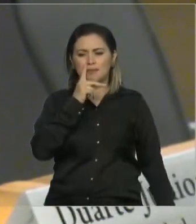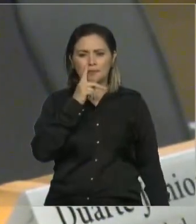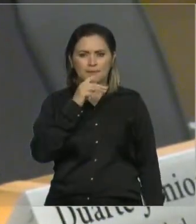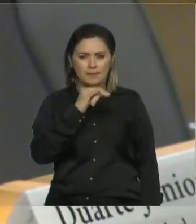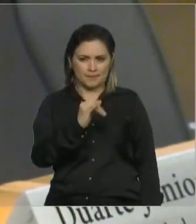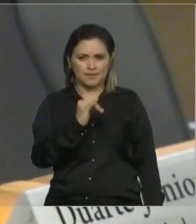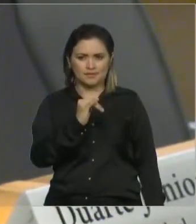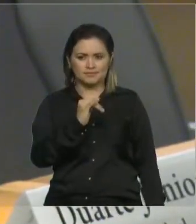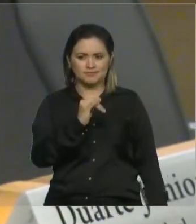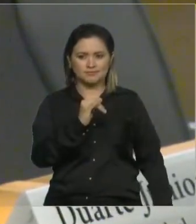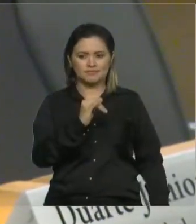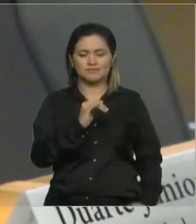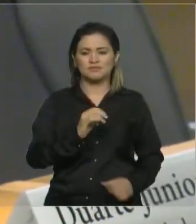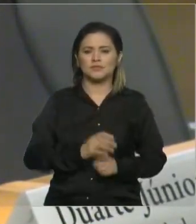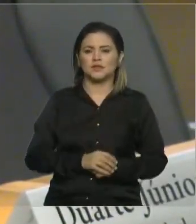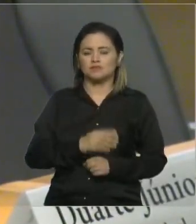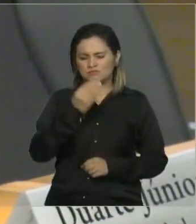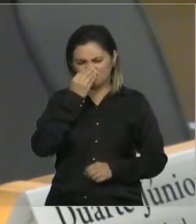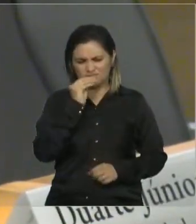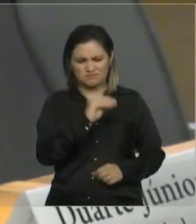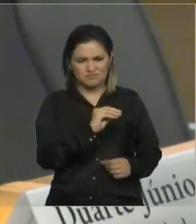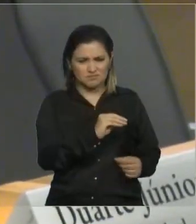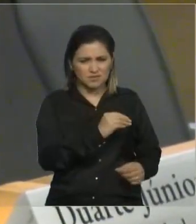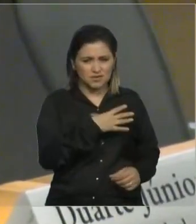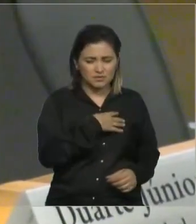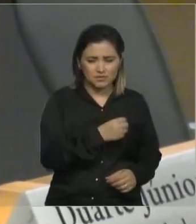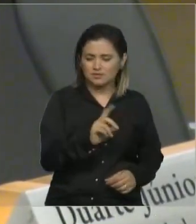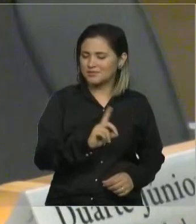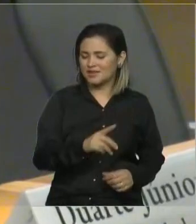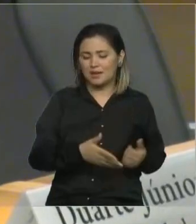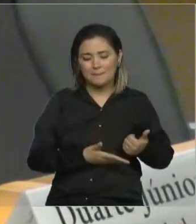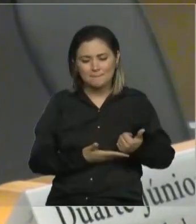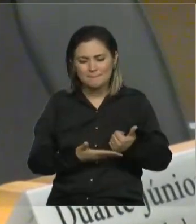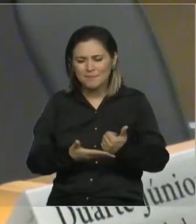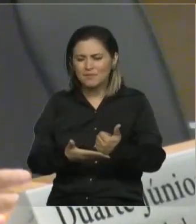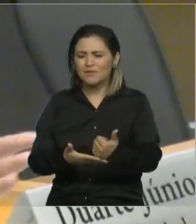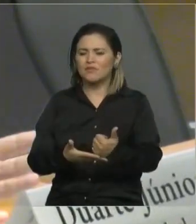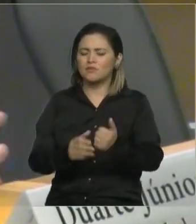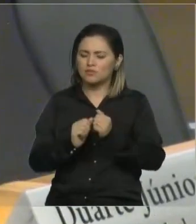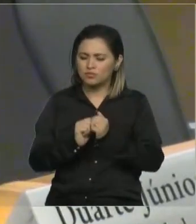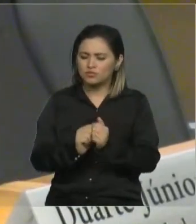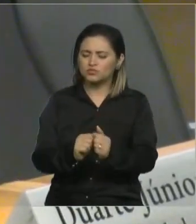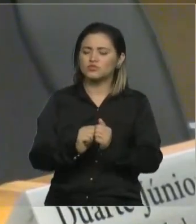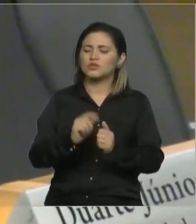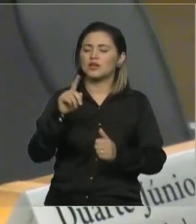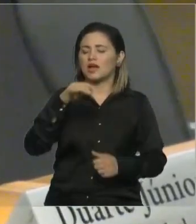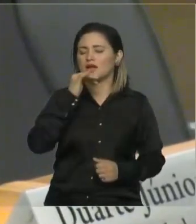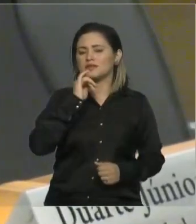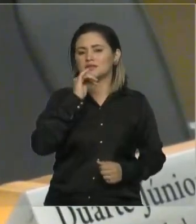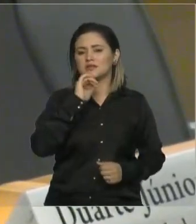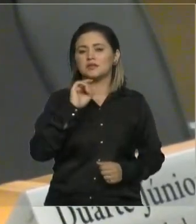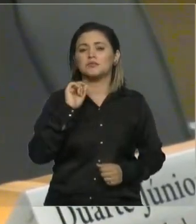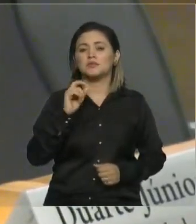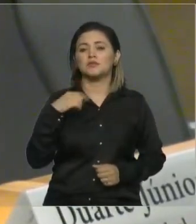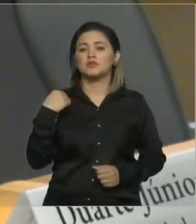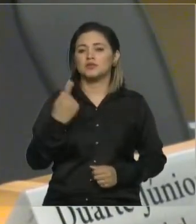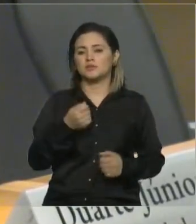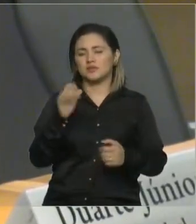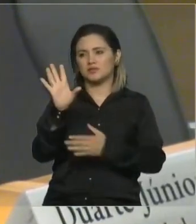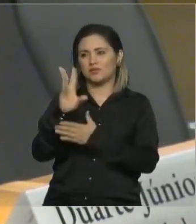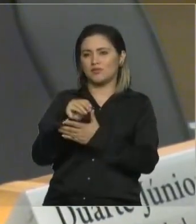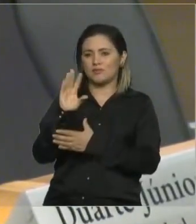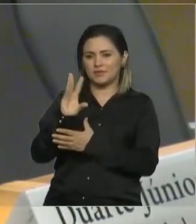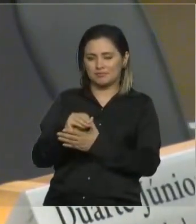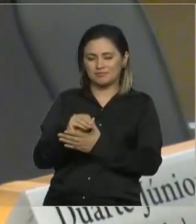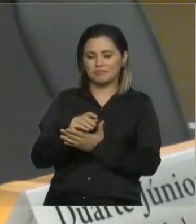filho, pelo contrário, apoia, é presente e é mais um exemplo que nós temos a seguir aqui nesse parlamento. Portanto, parabéns